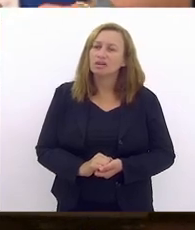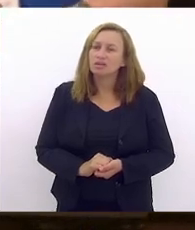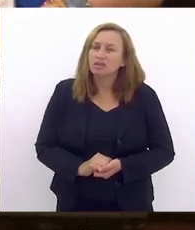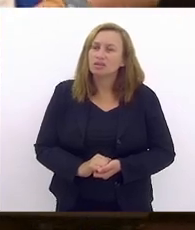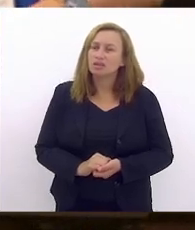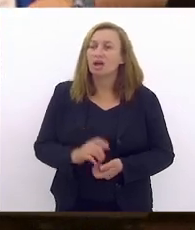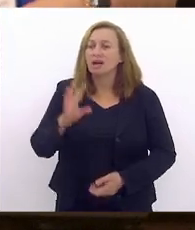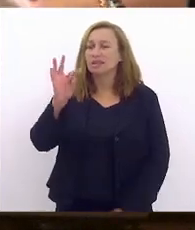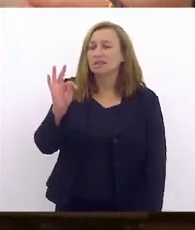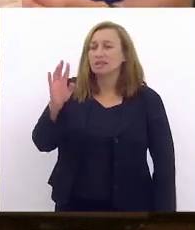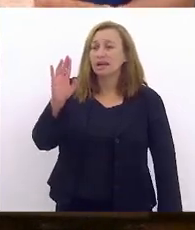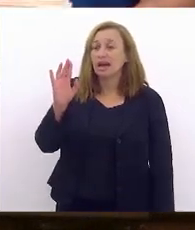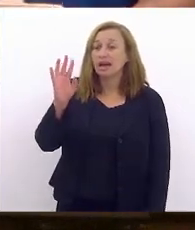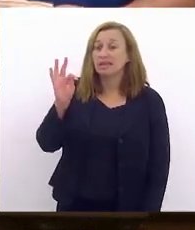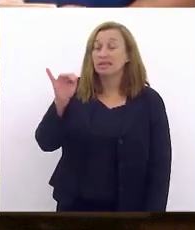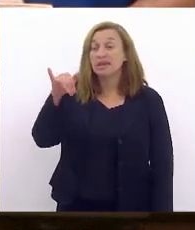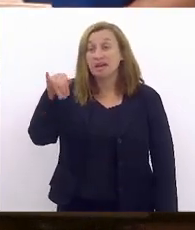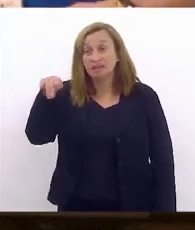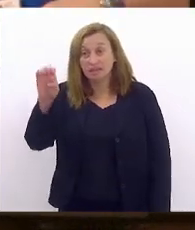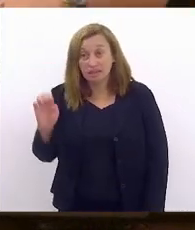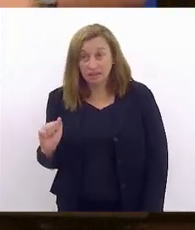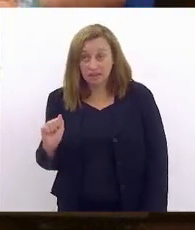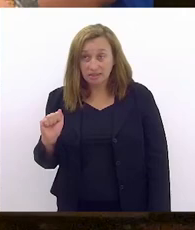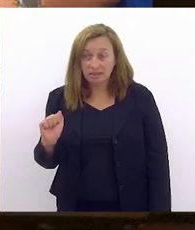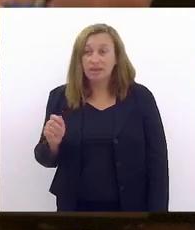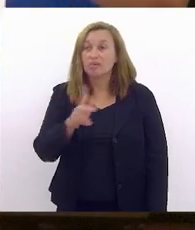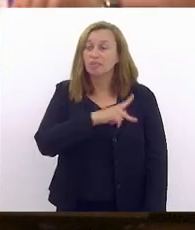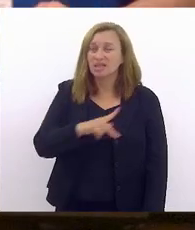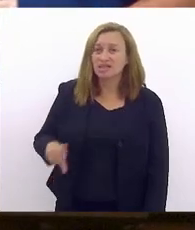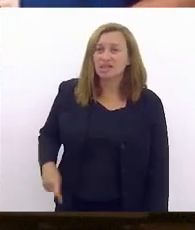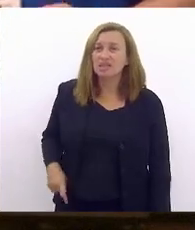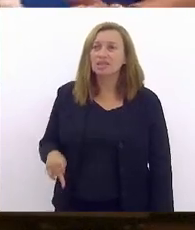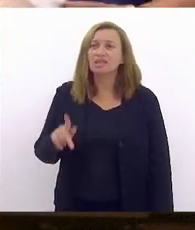Tatiana Alves, presidente do Grêmio Arrenco.